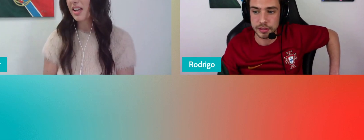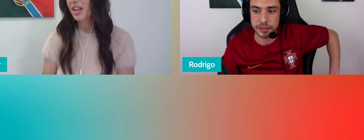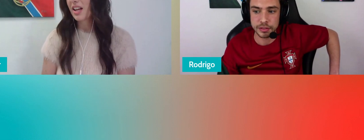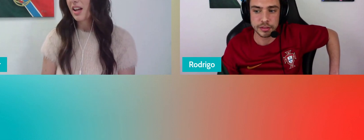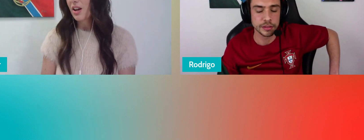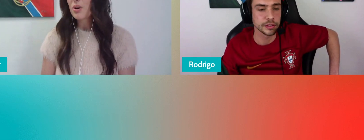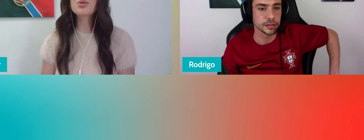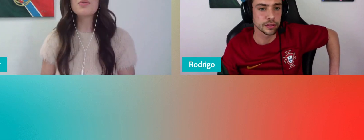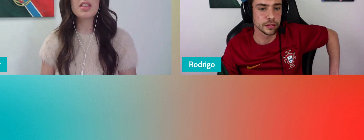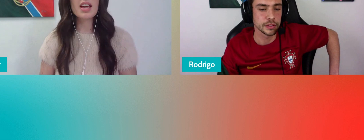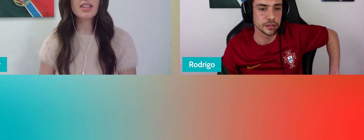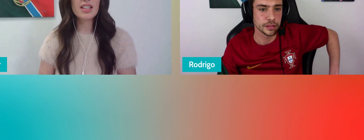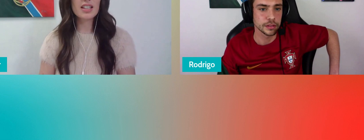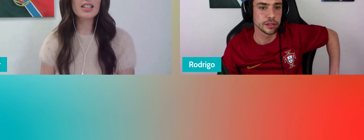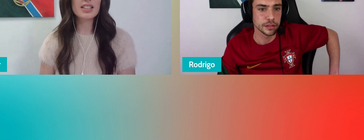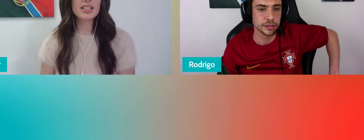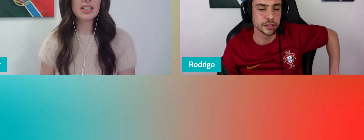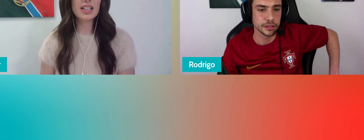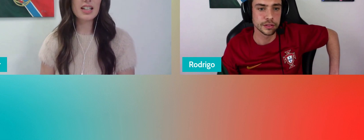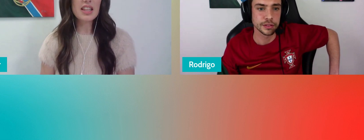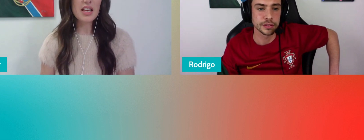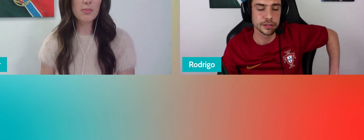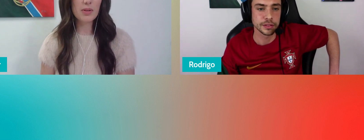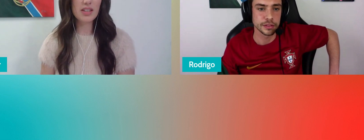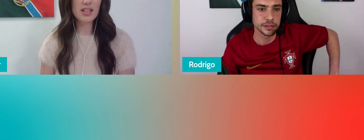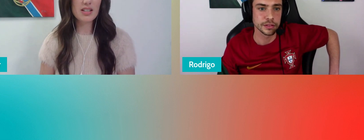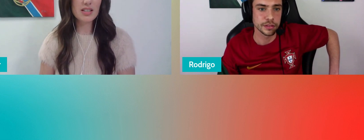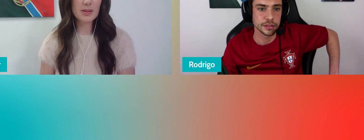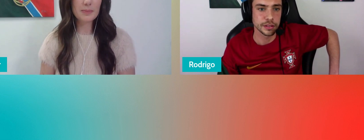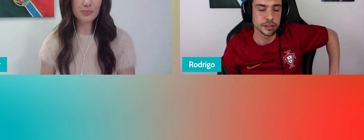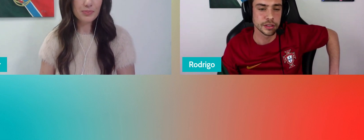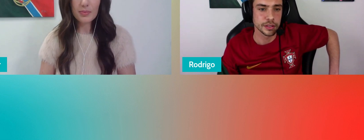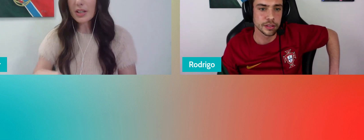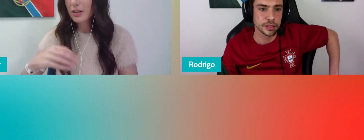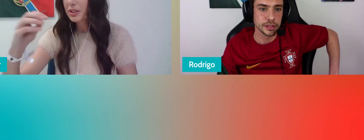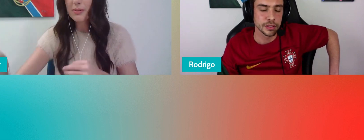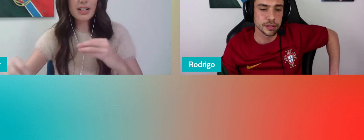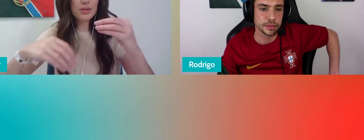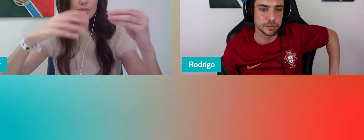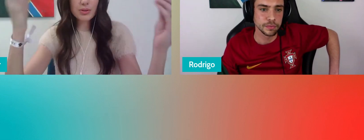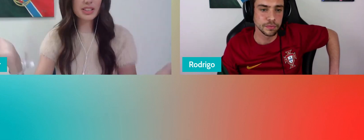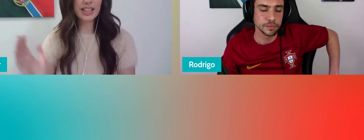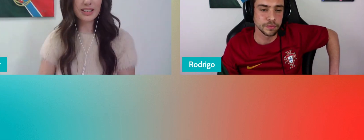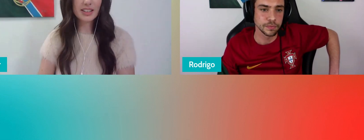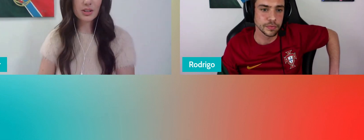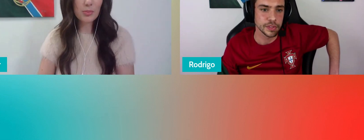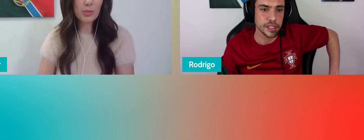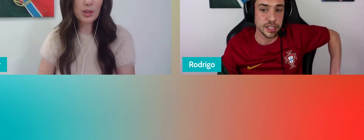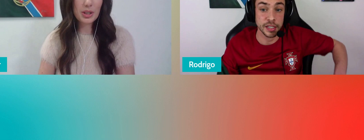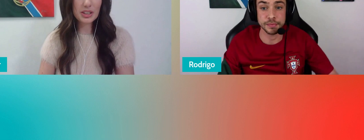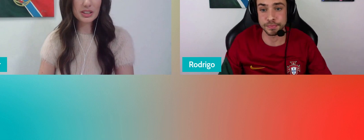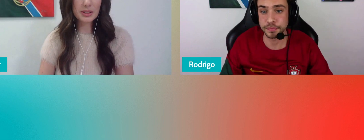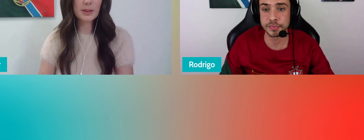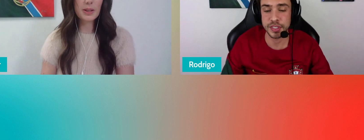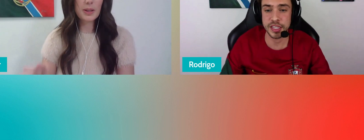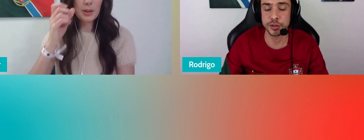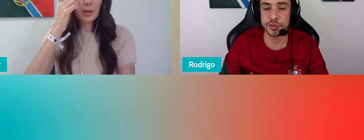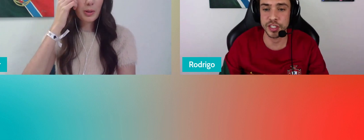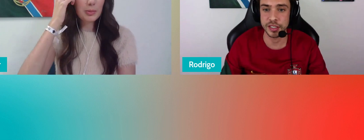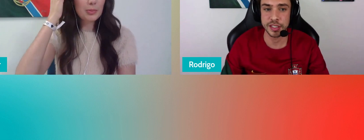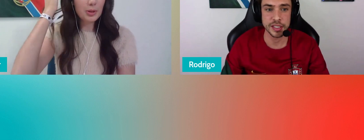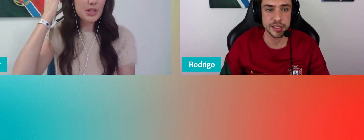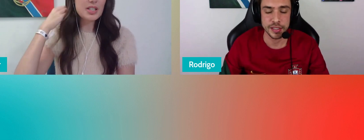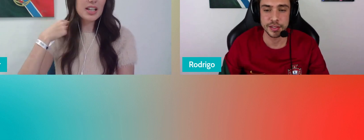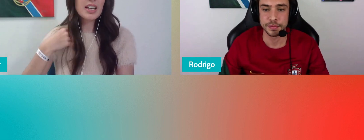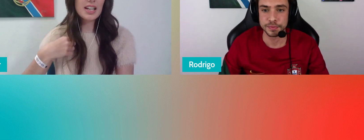hai os suficientes intérpretes no traballo, onde sea. Entón, pois, sí, sen